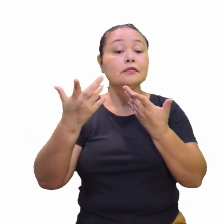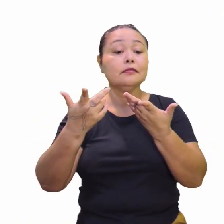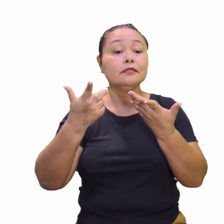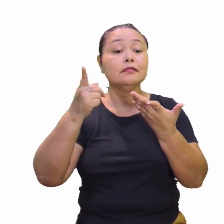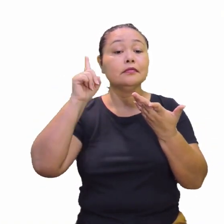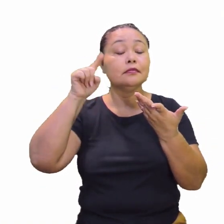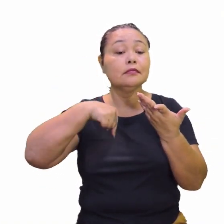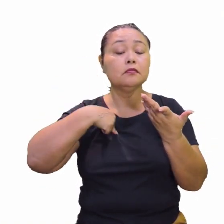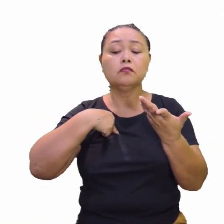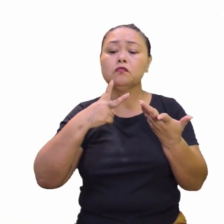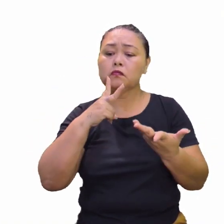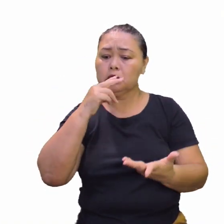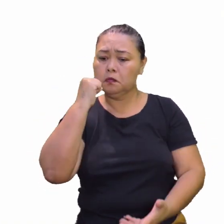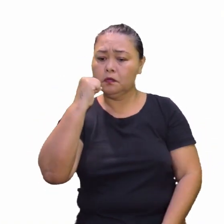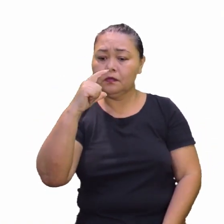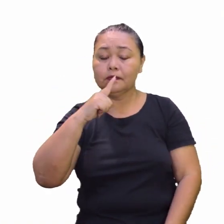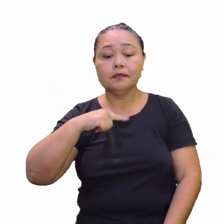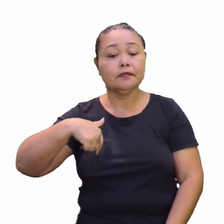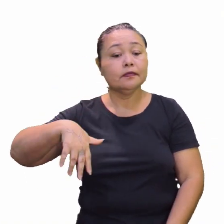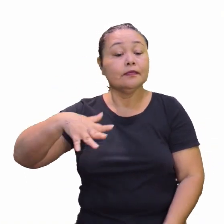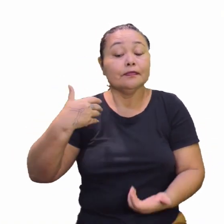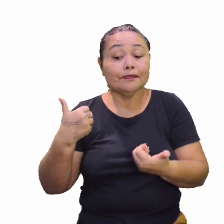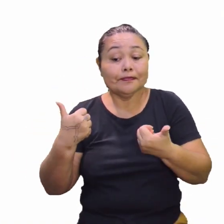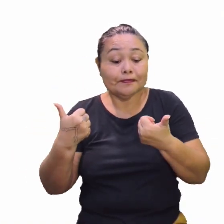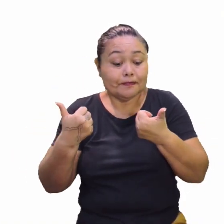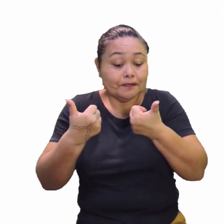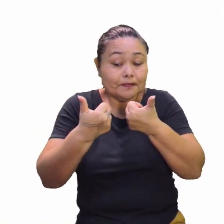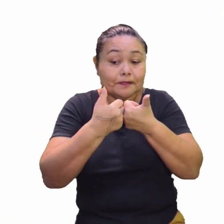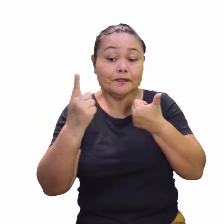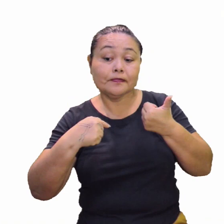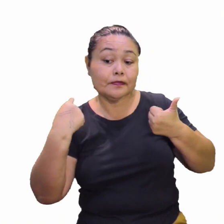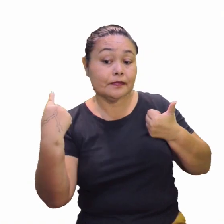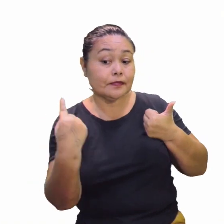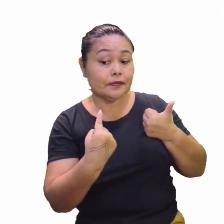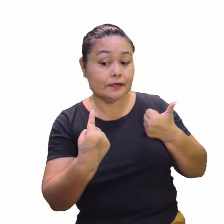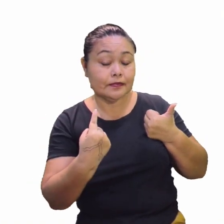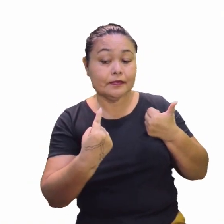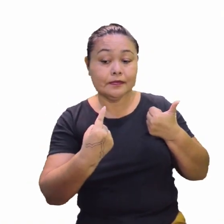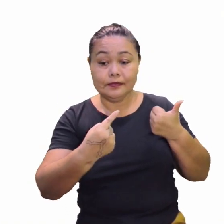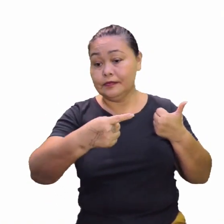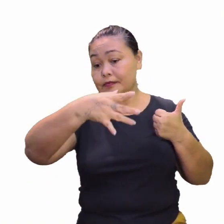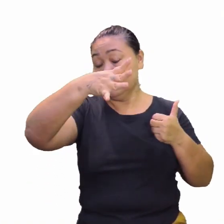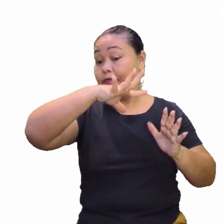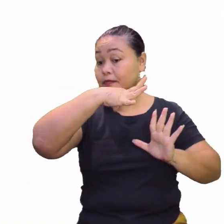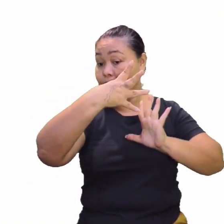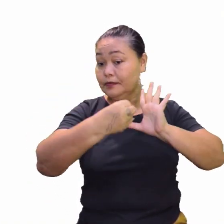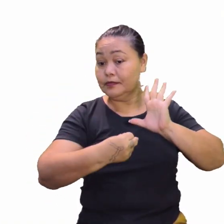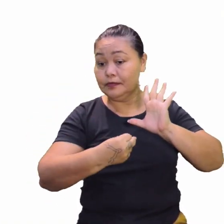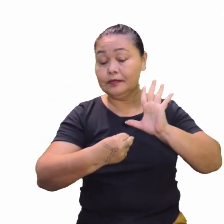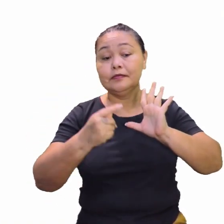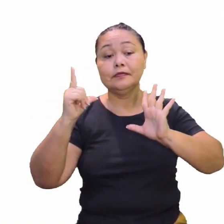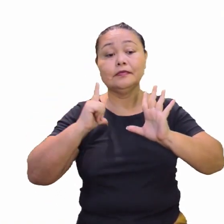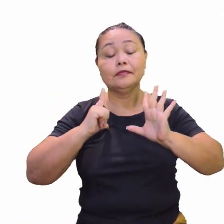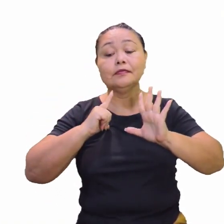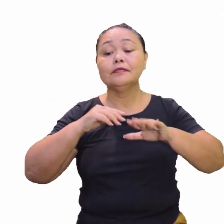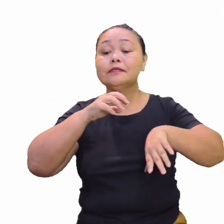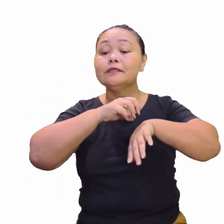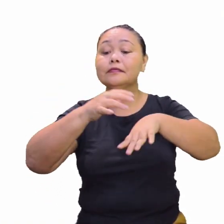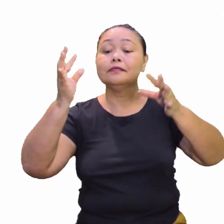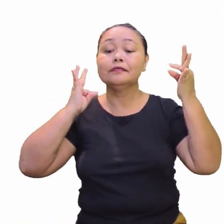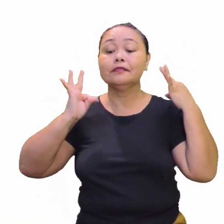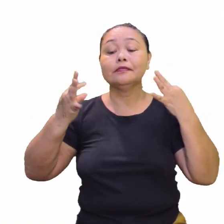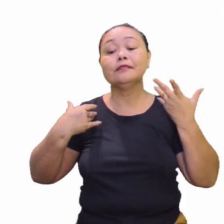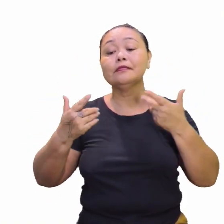muito forte, muito mais intimamente ligado a nós, amazônidos, que é o